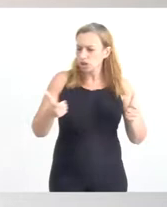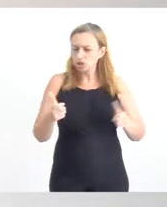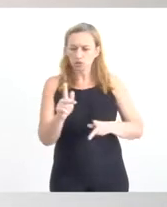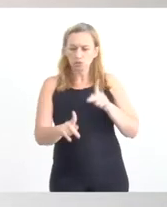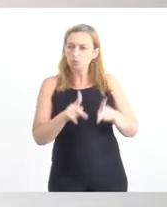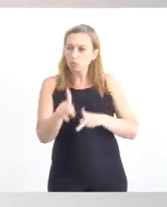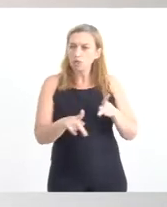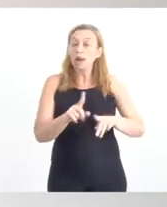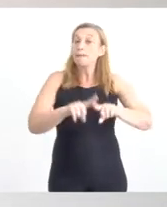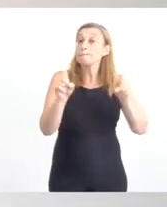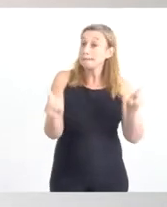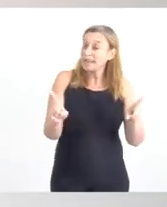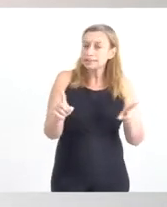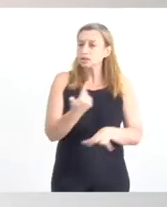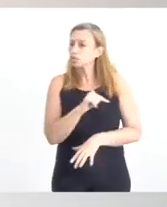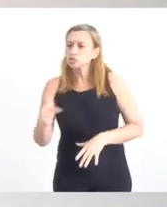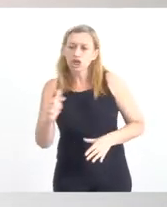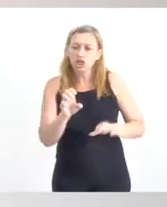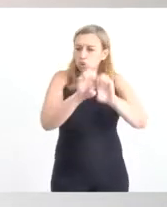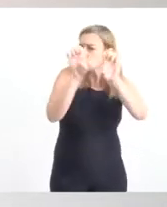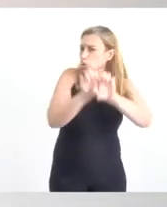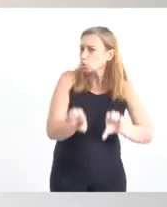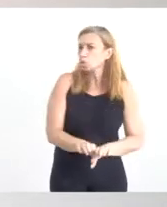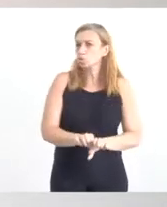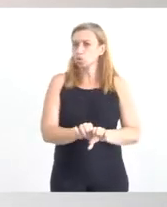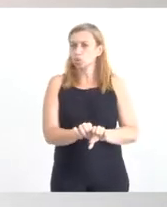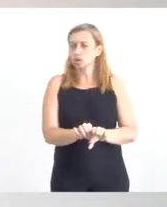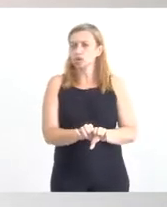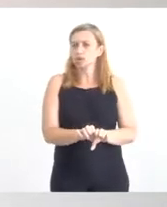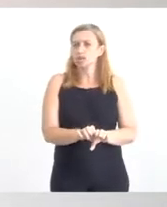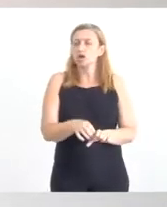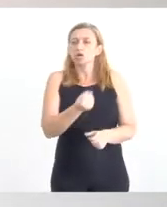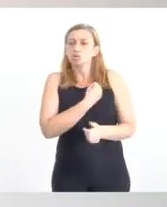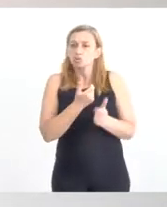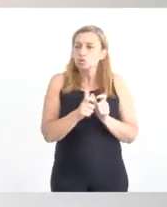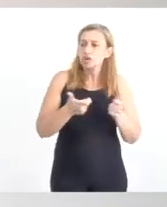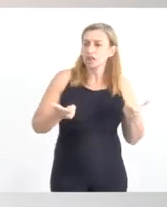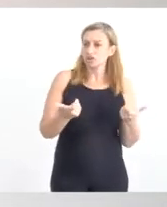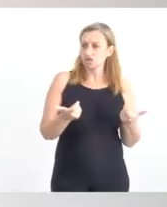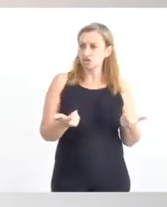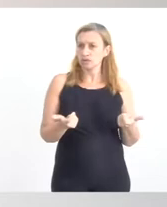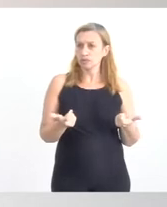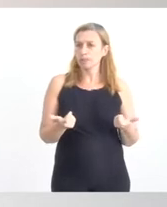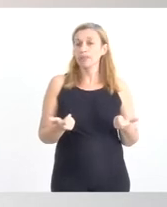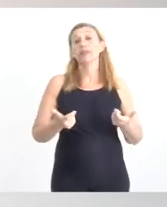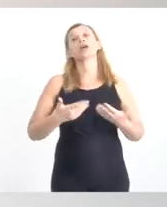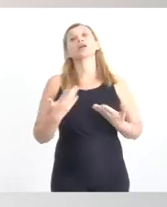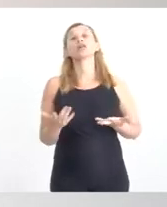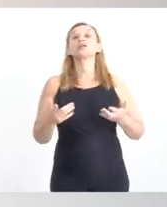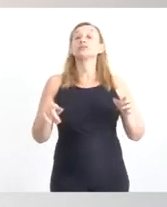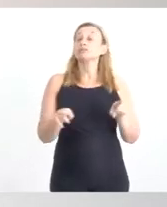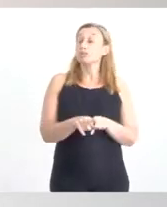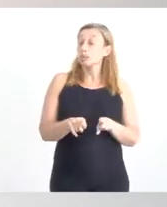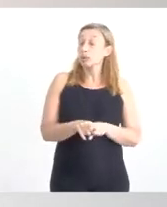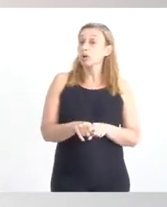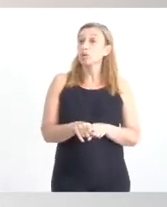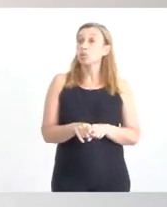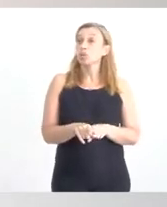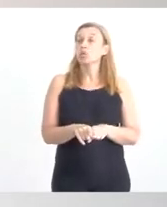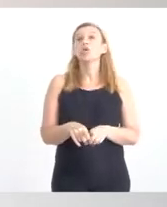do Povo mas não tem estrutura para dar conta das demandas de massa e ao mesmo tempo